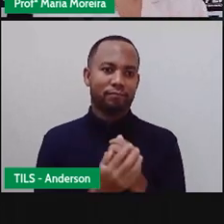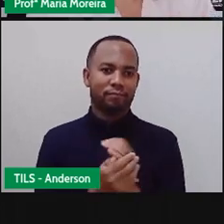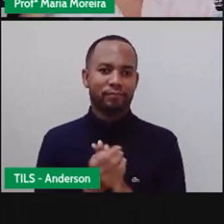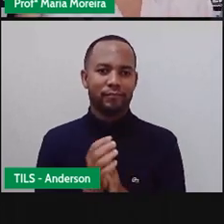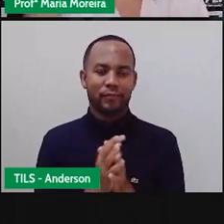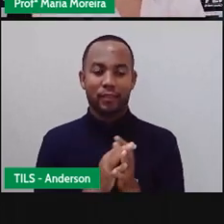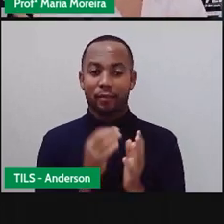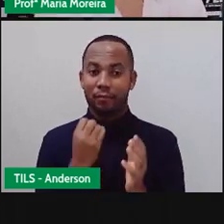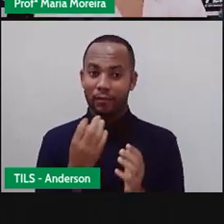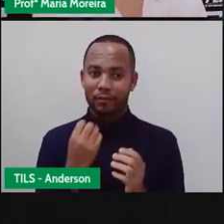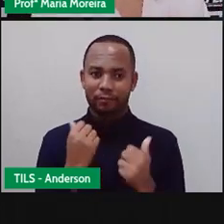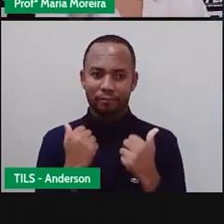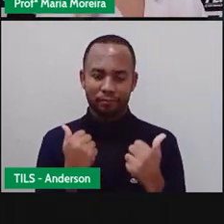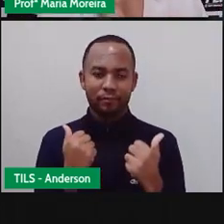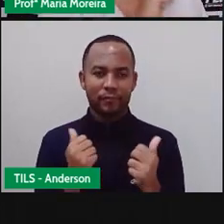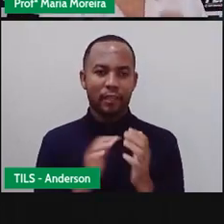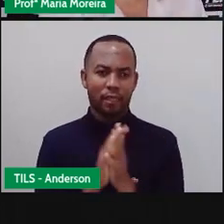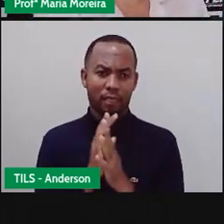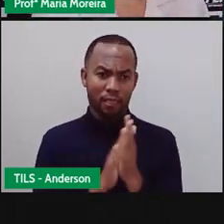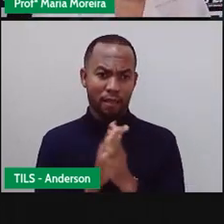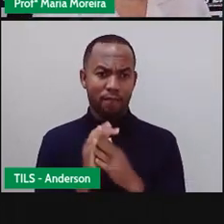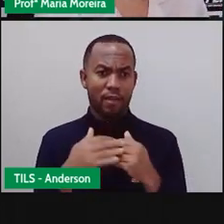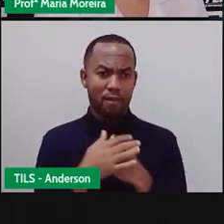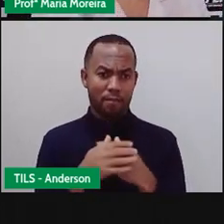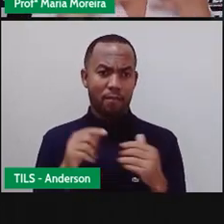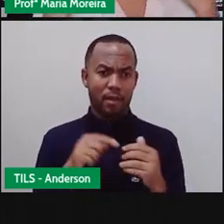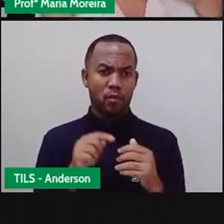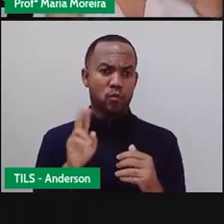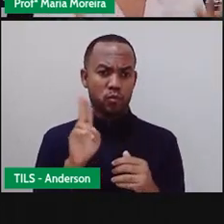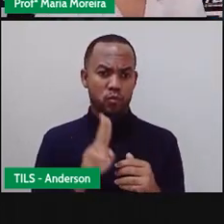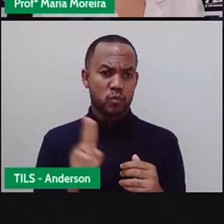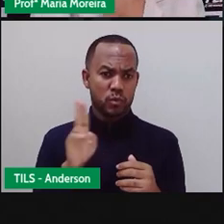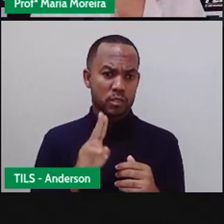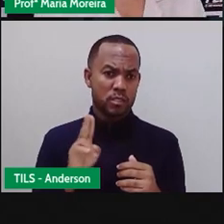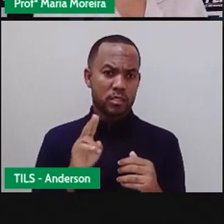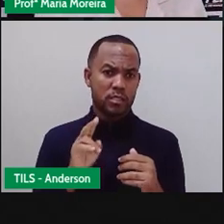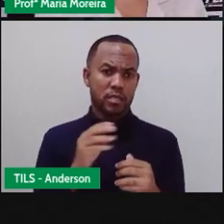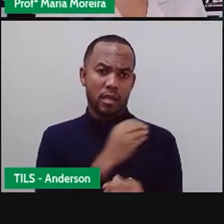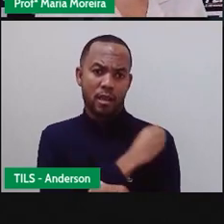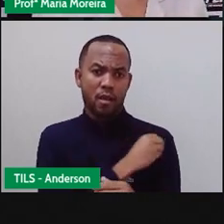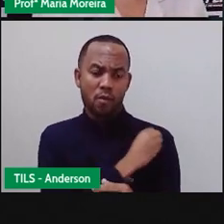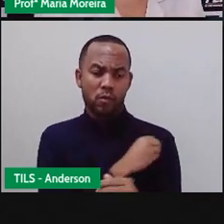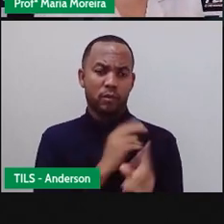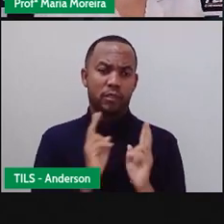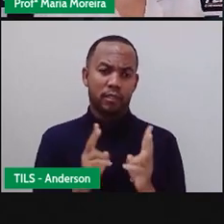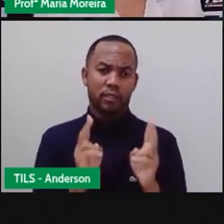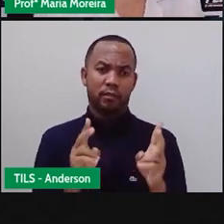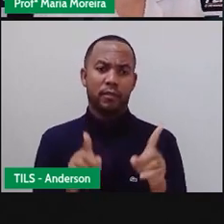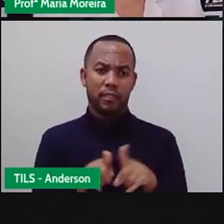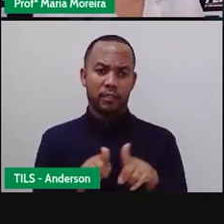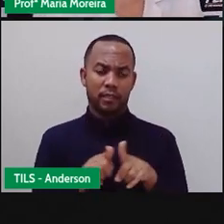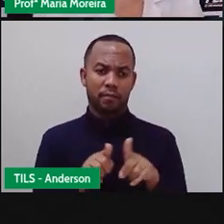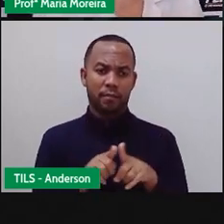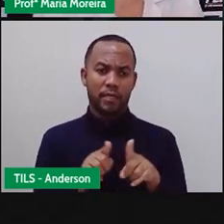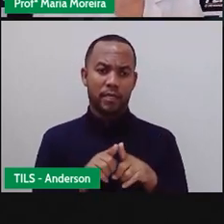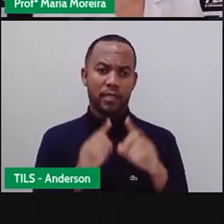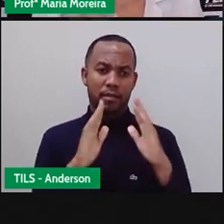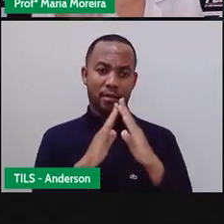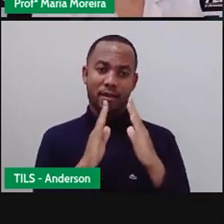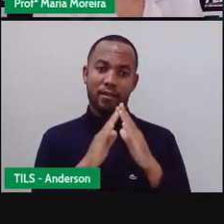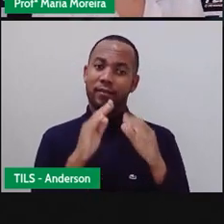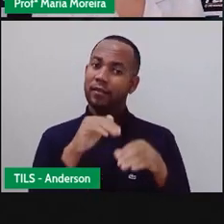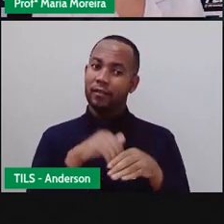uma mão lava em as mãos o sem álcool em gel usem máscaras se protejam plástico isolamento social